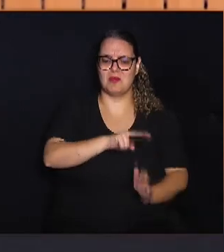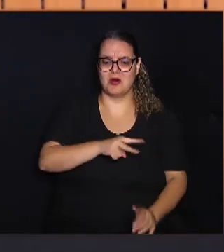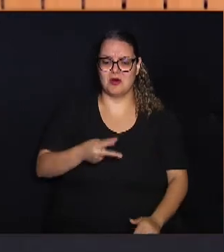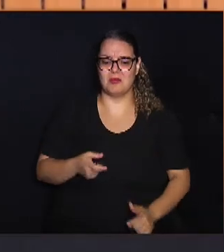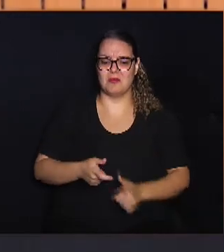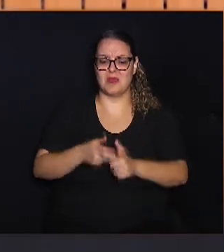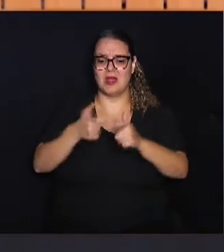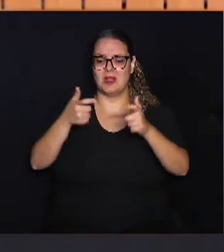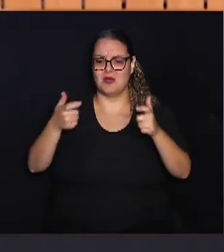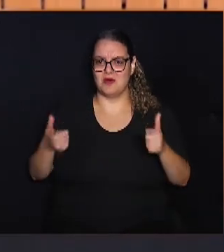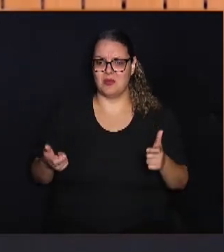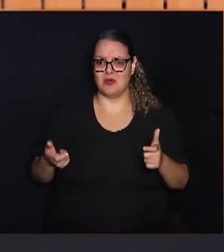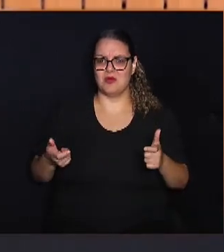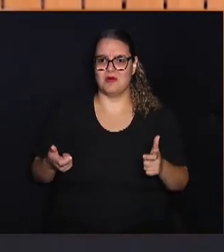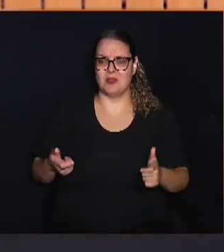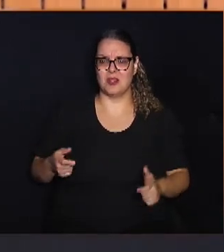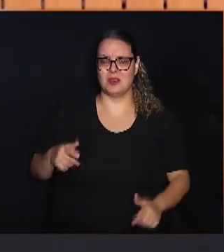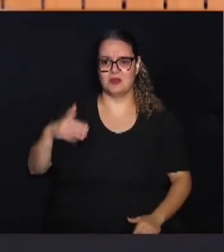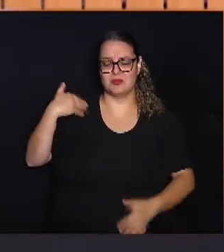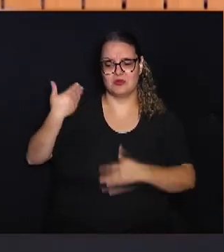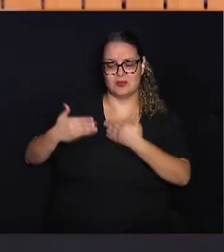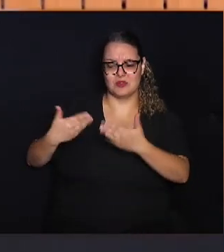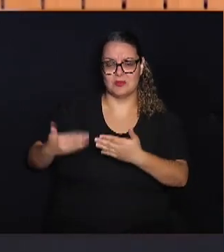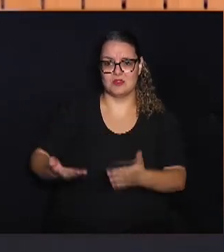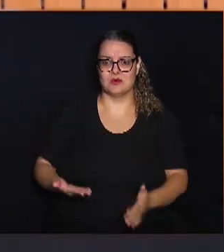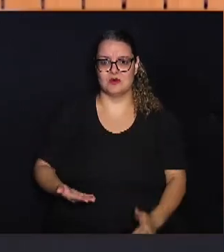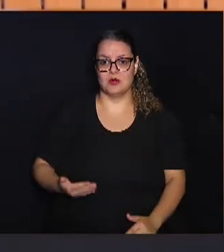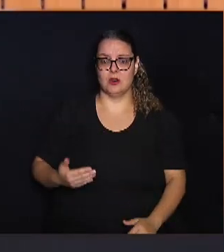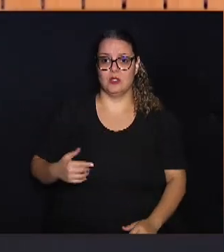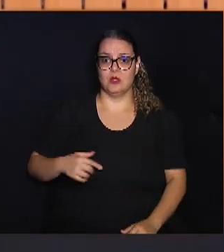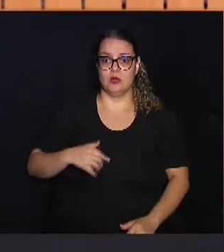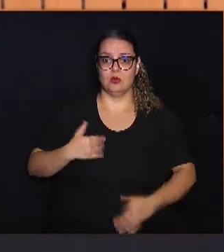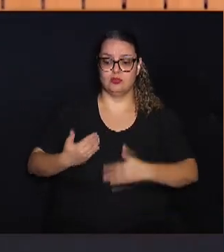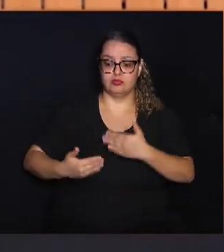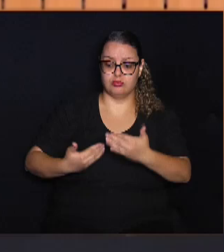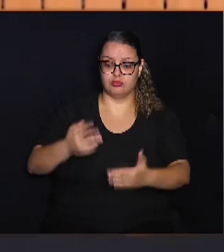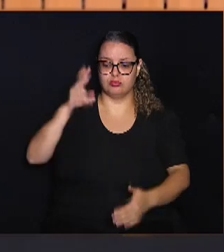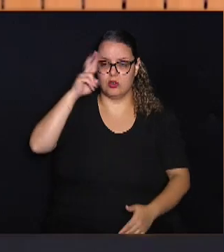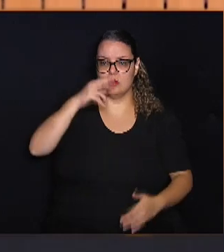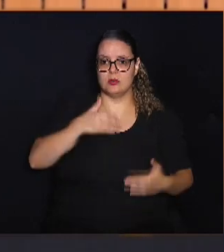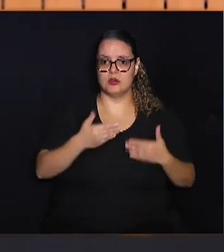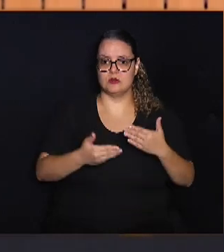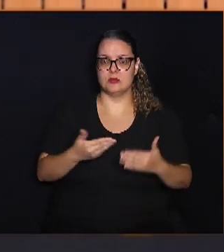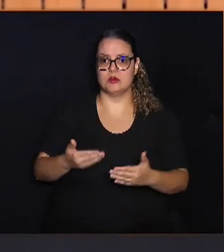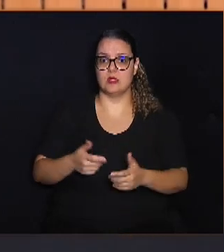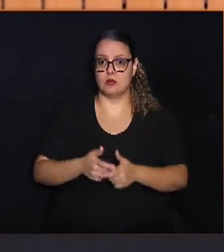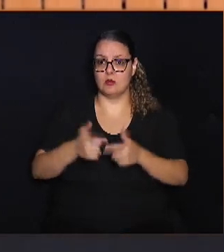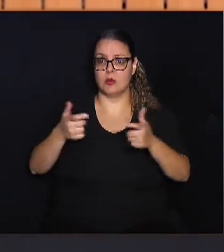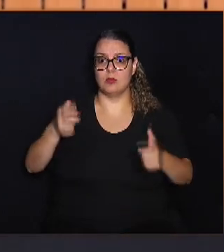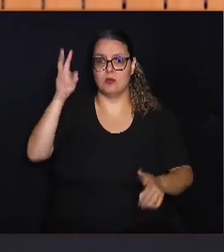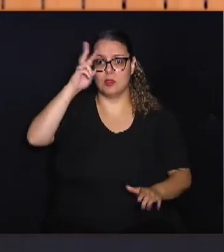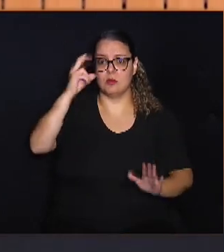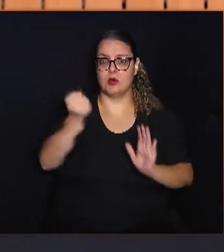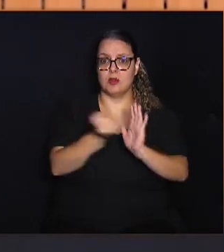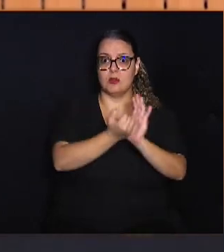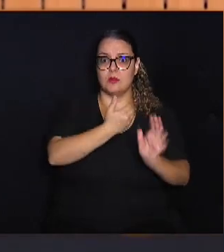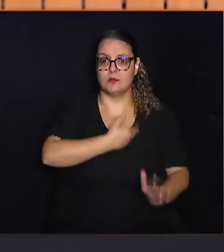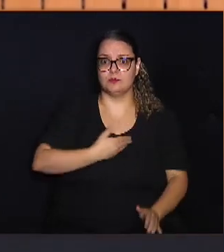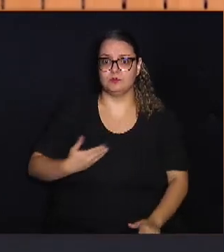maior, frequentemente o patrimônio. Ao longo da nossa história, grande parte do patrimônio público